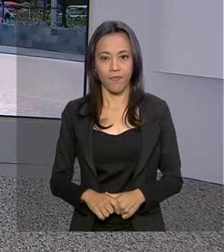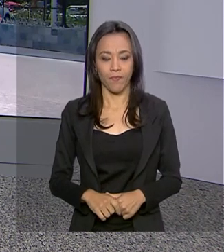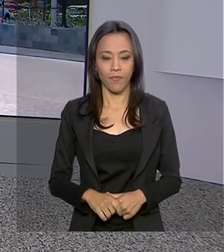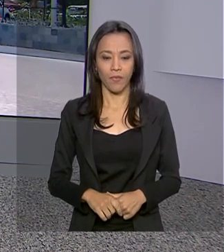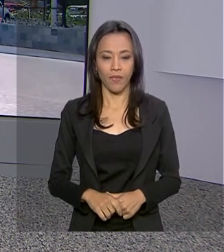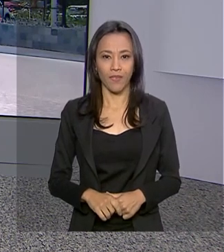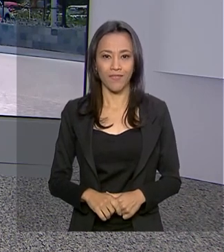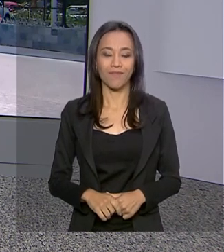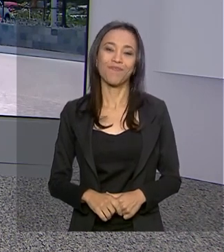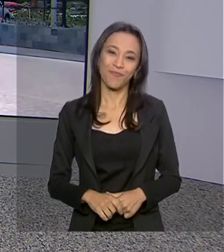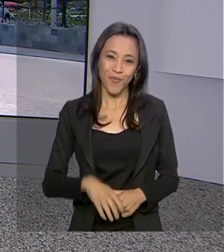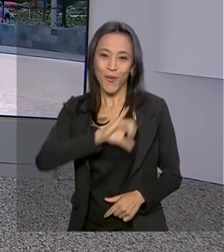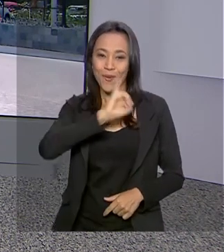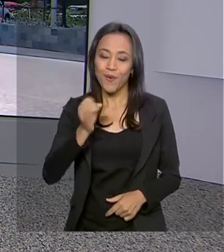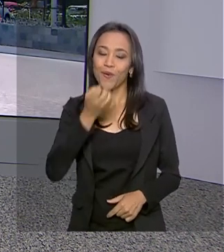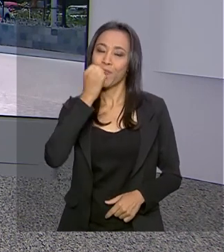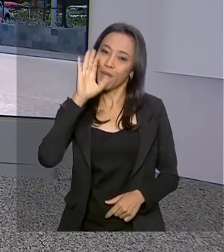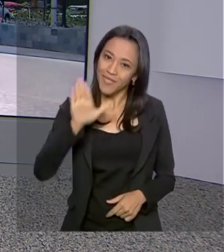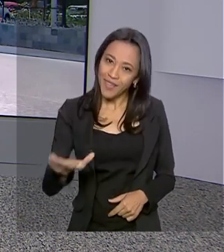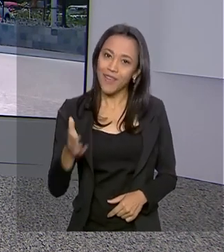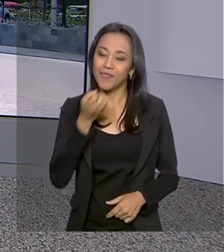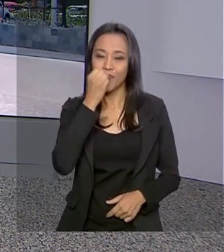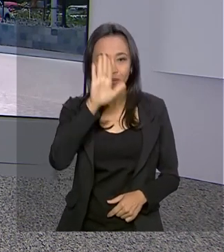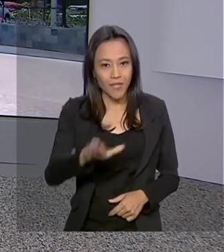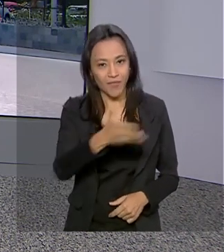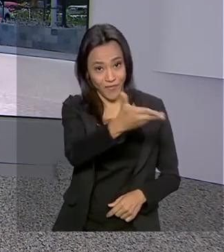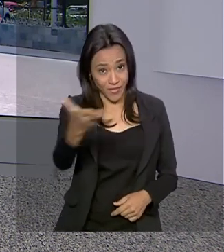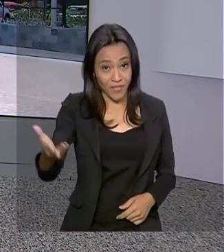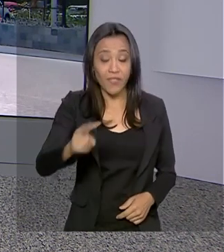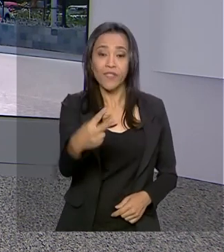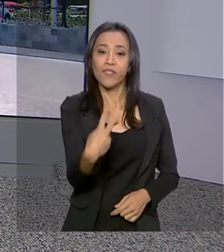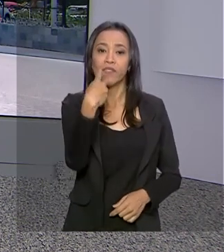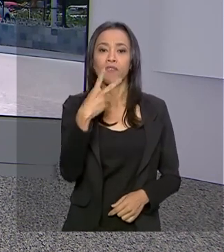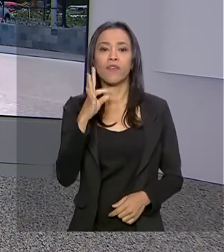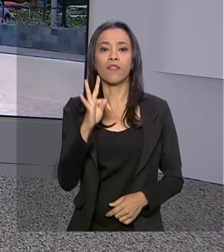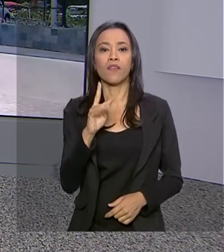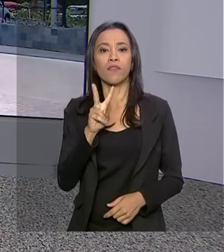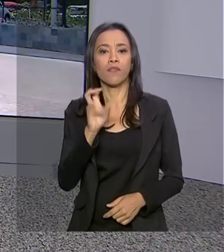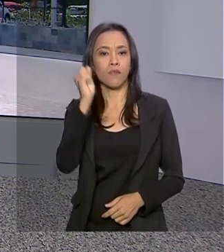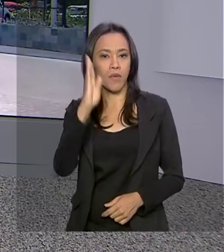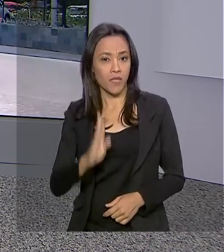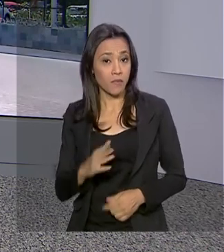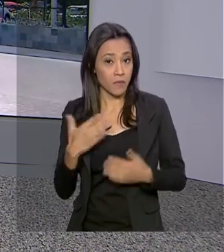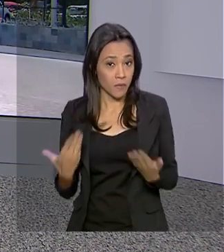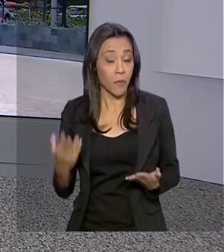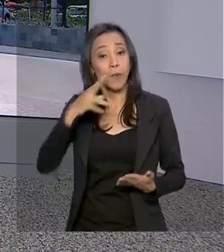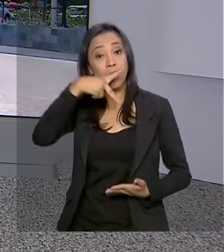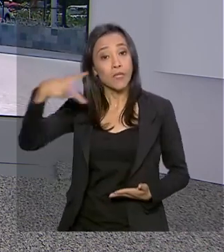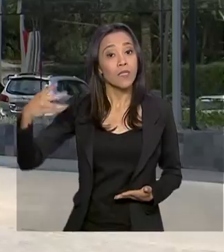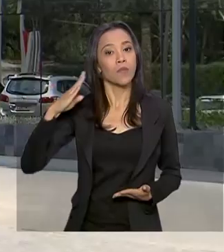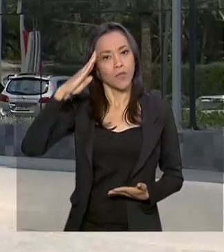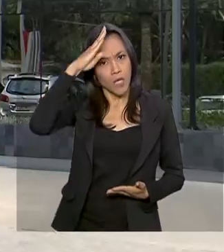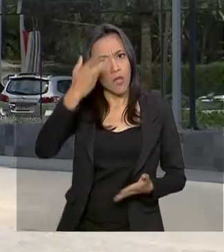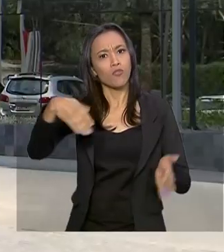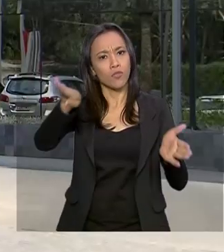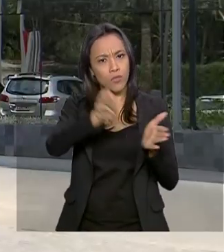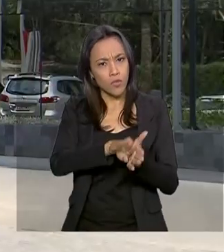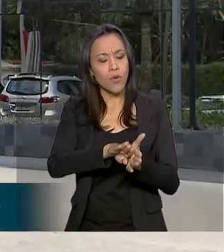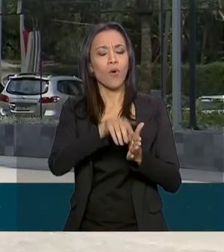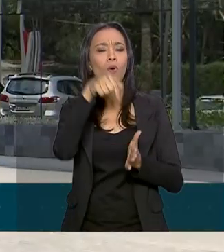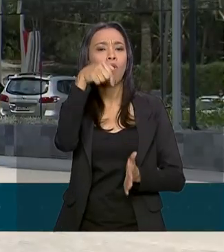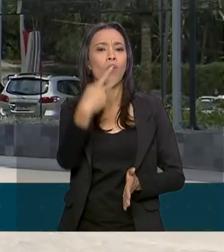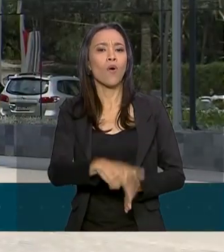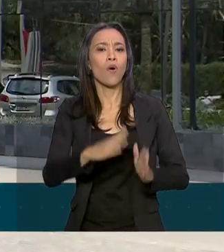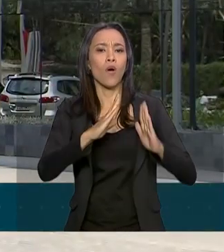foi roberto boa tarde pra você boa tarde pra você que acompanha a tv brasil o presidente jair bolsonaro chegou ao hospital às